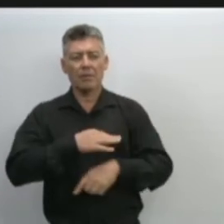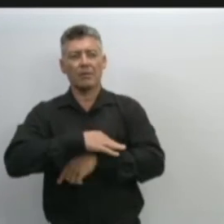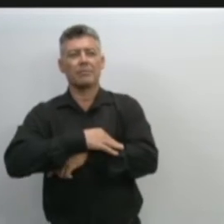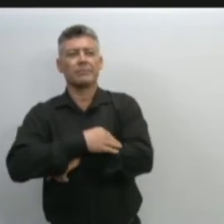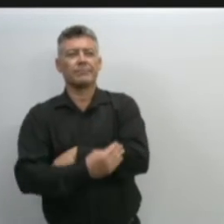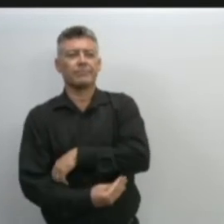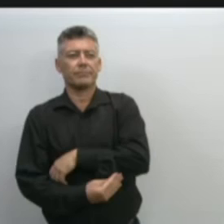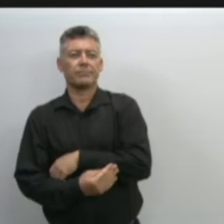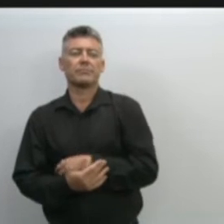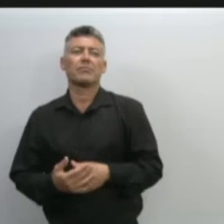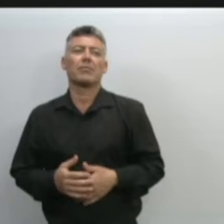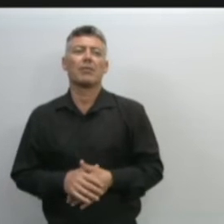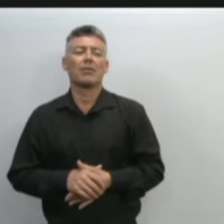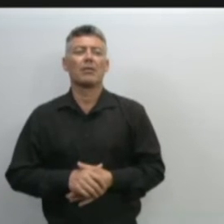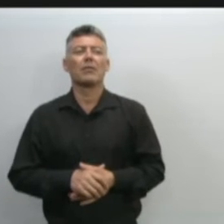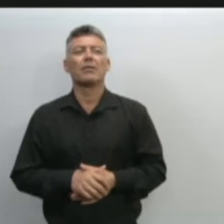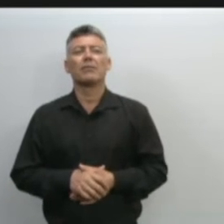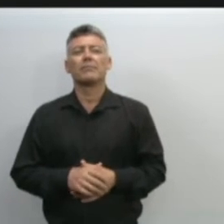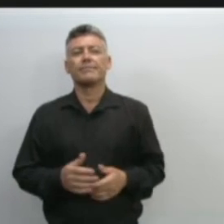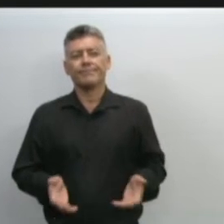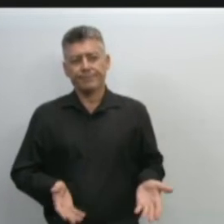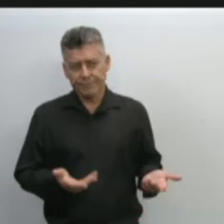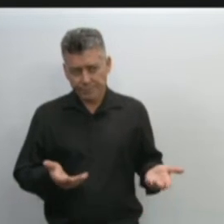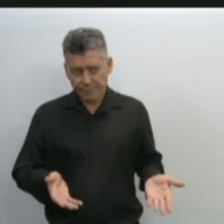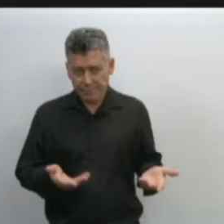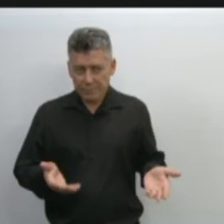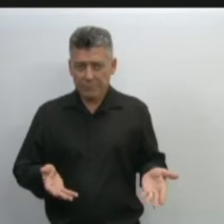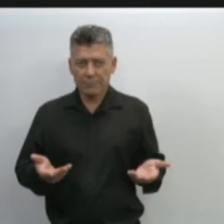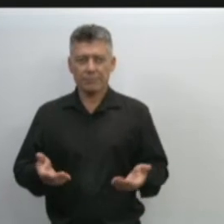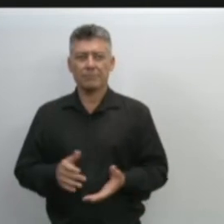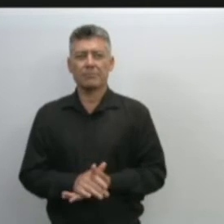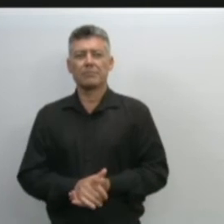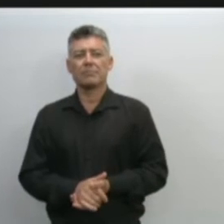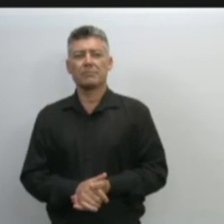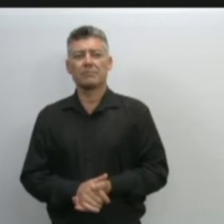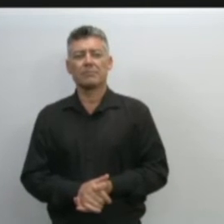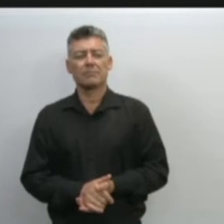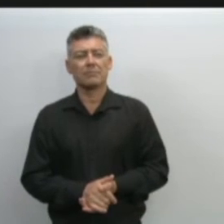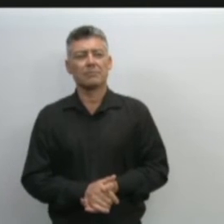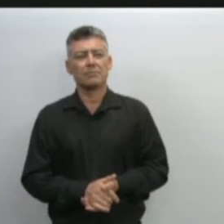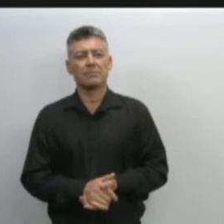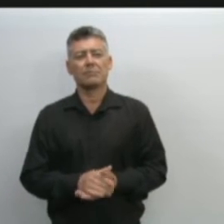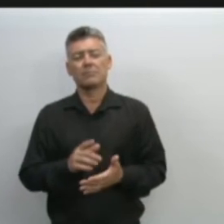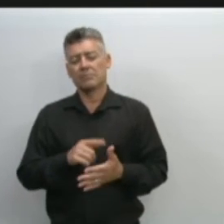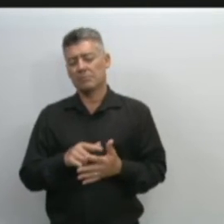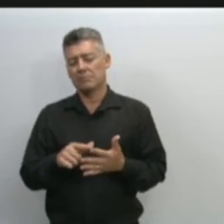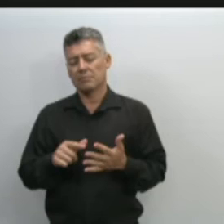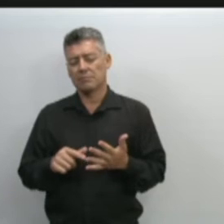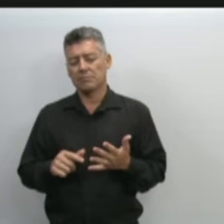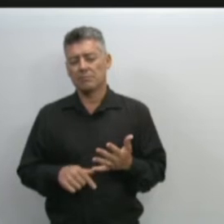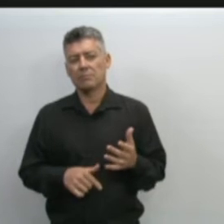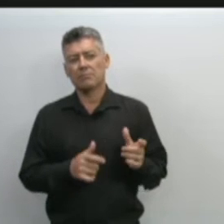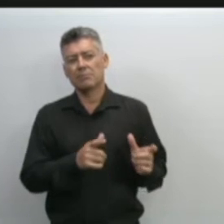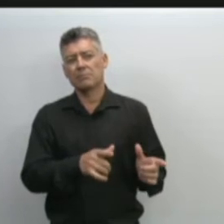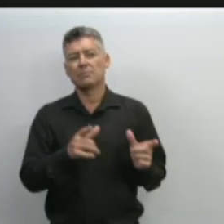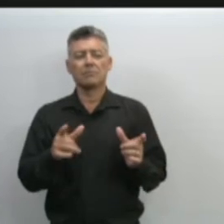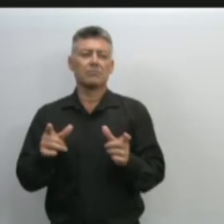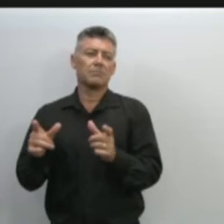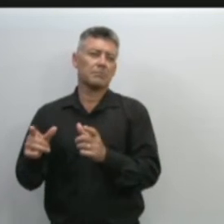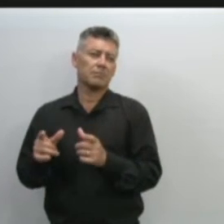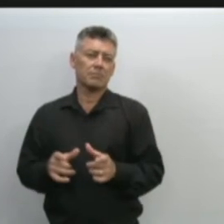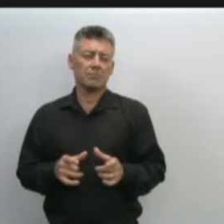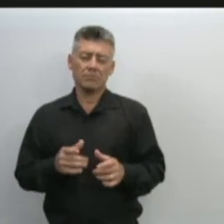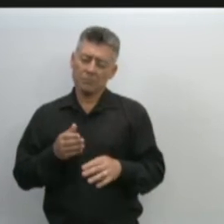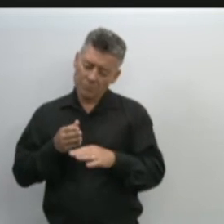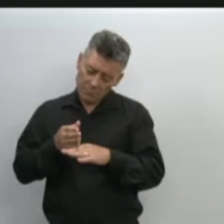domésticas, que deve ser valorizada, né, deve ser valorizada em diversas áreas, né, inclusive no seu, na sua ida